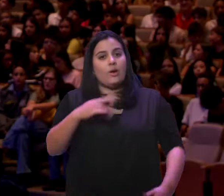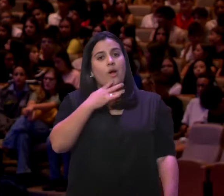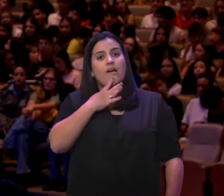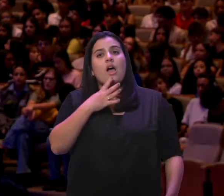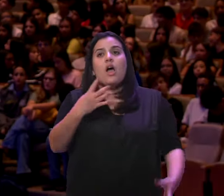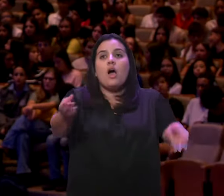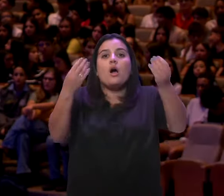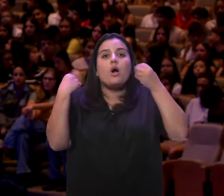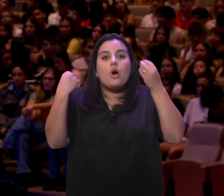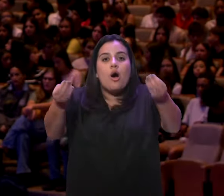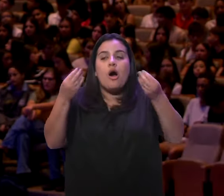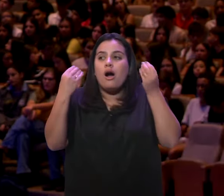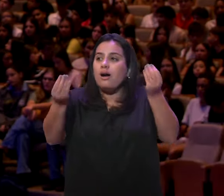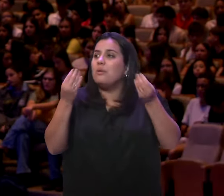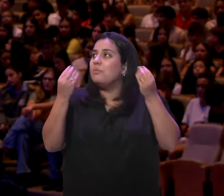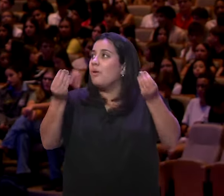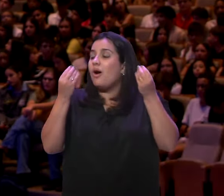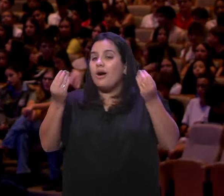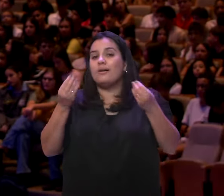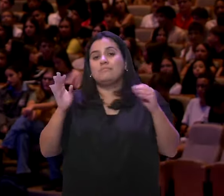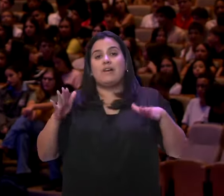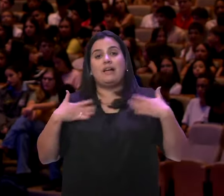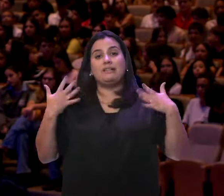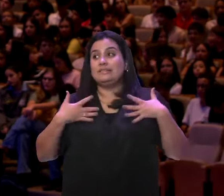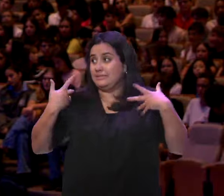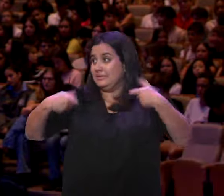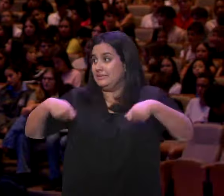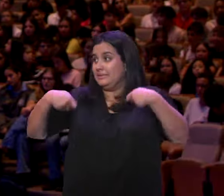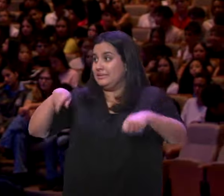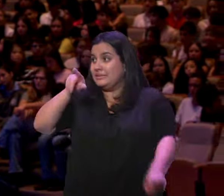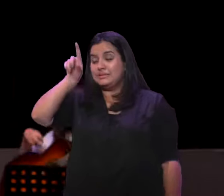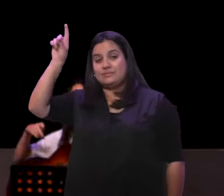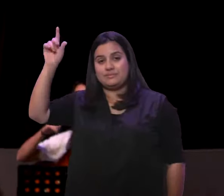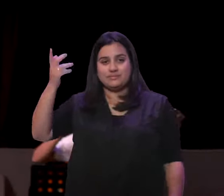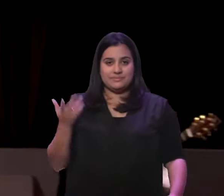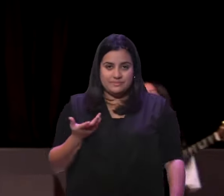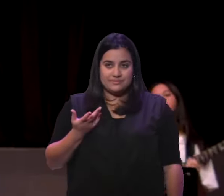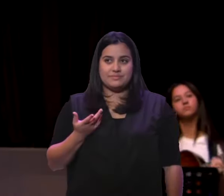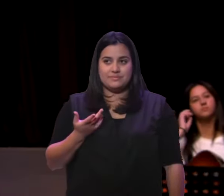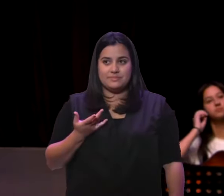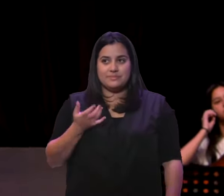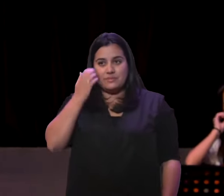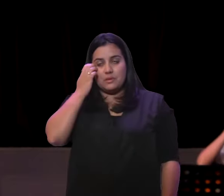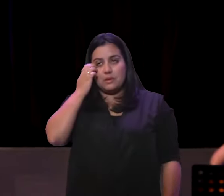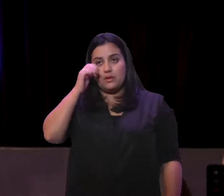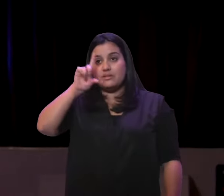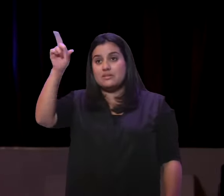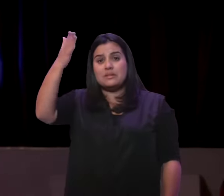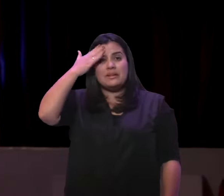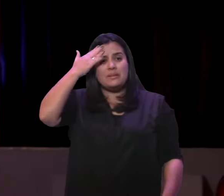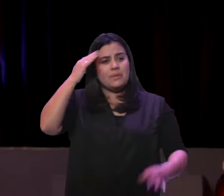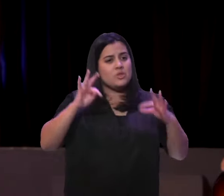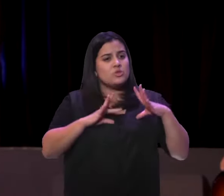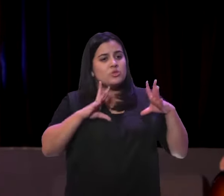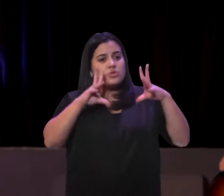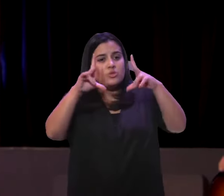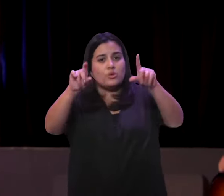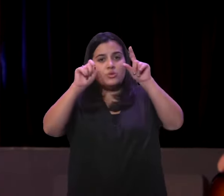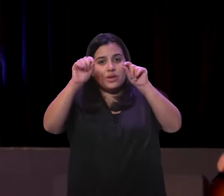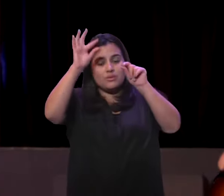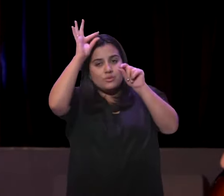que eu não vou ser feliz e descansar na presença desse Deus maravilhoso, que sabe até os fios de cabelo de um